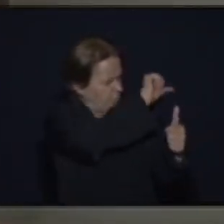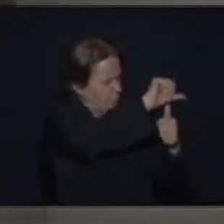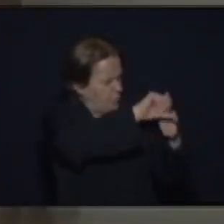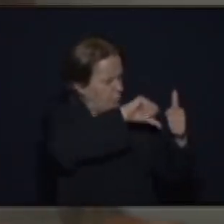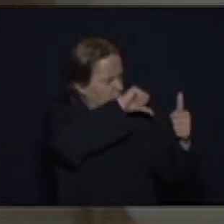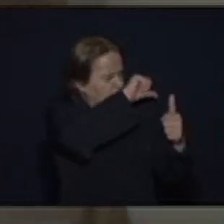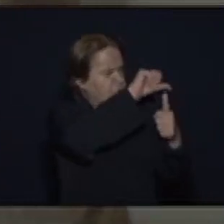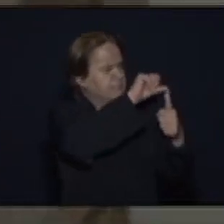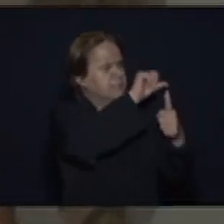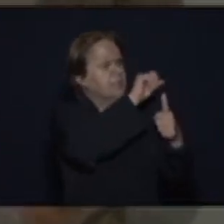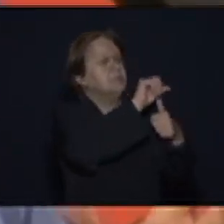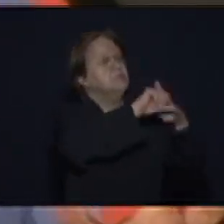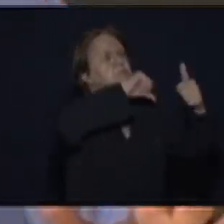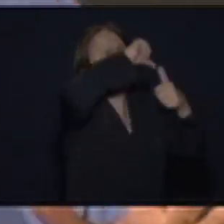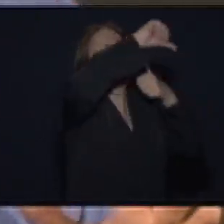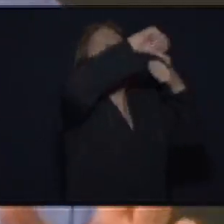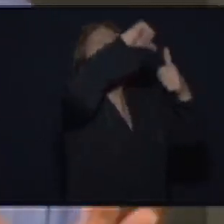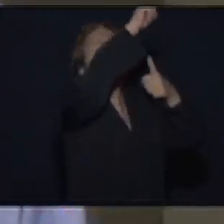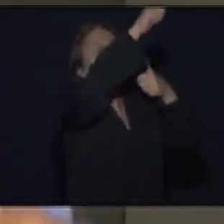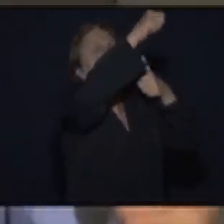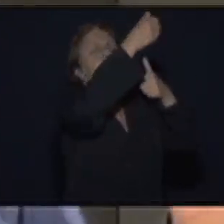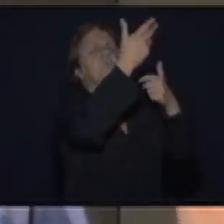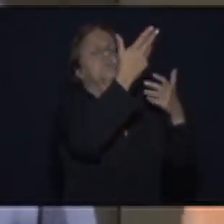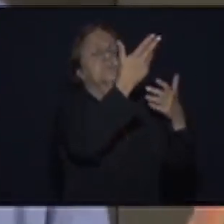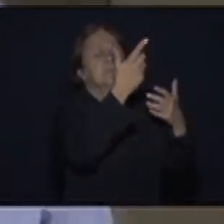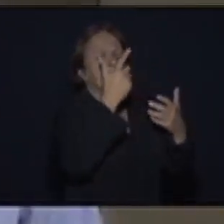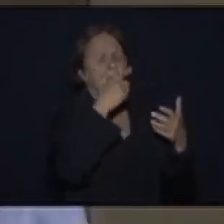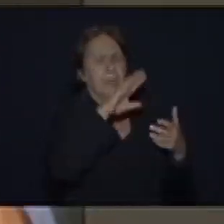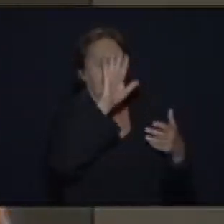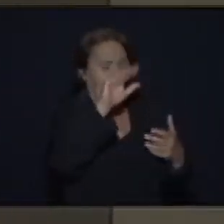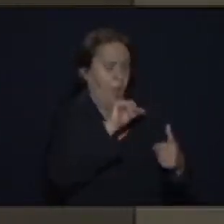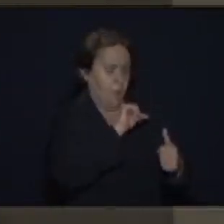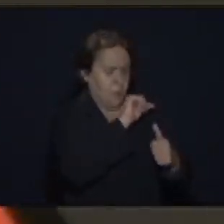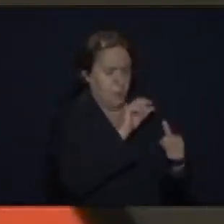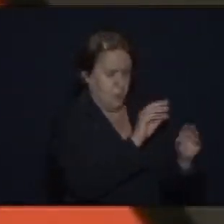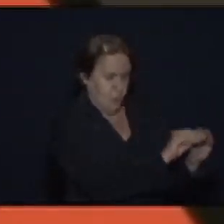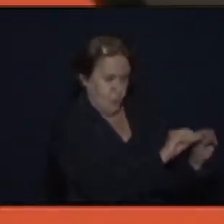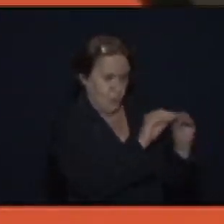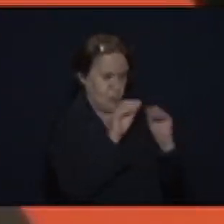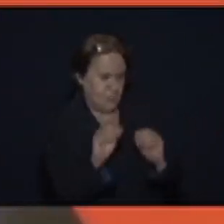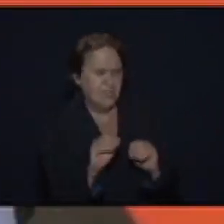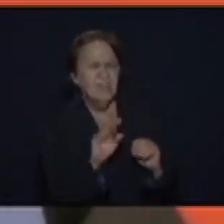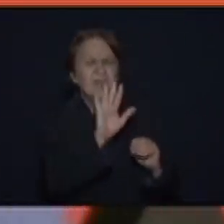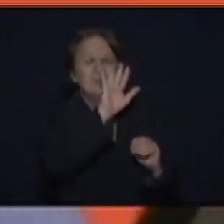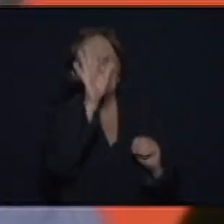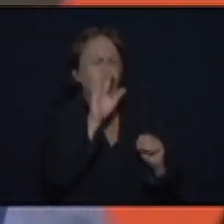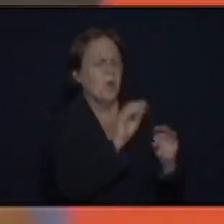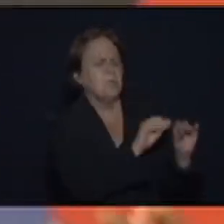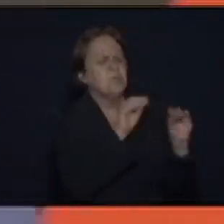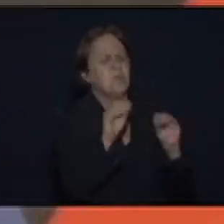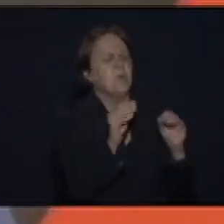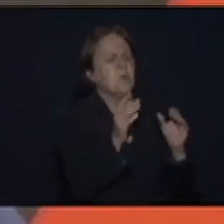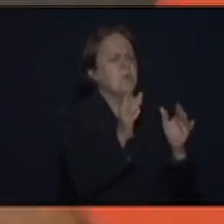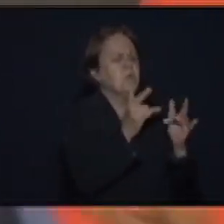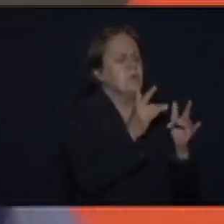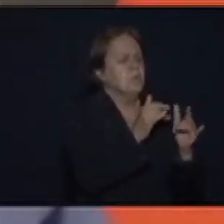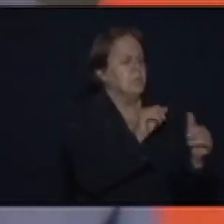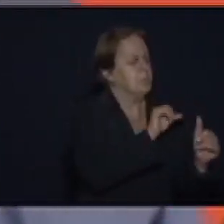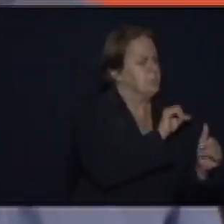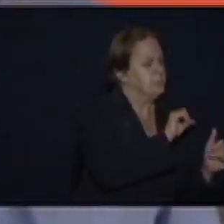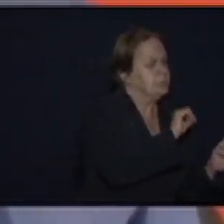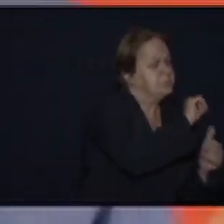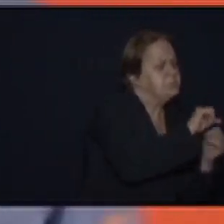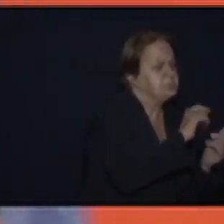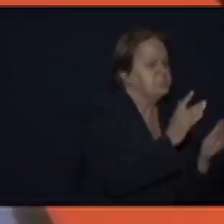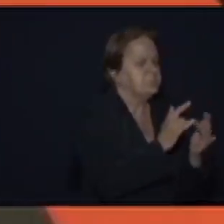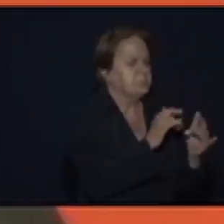transformadora mudança é uma simples troca Você pode trocar de emprego de namorado de roupa de corte